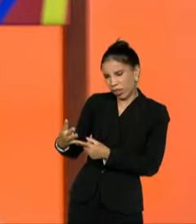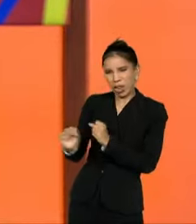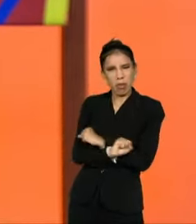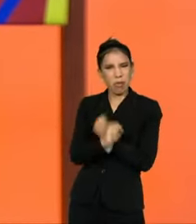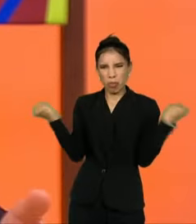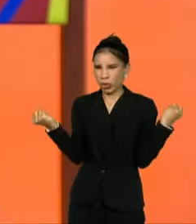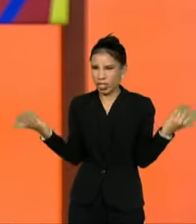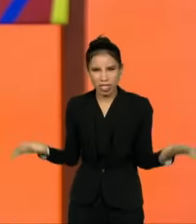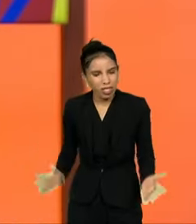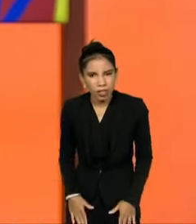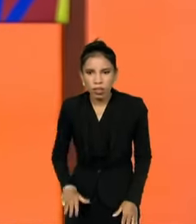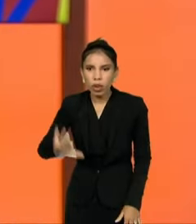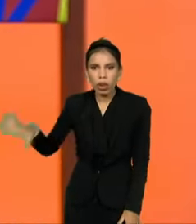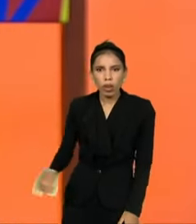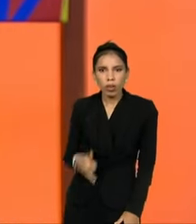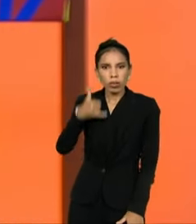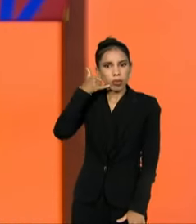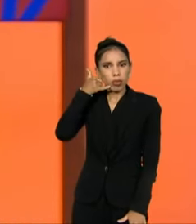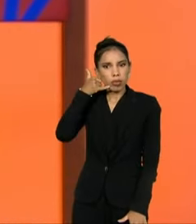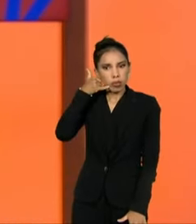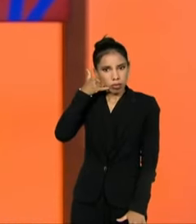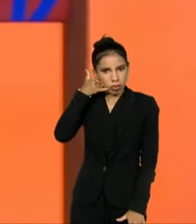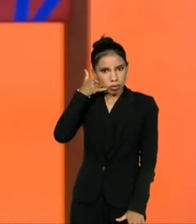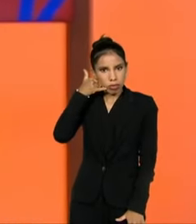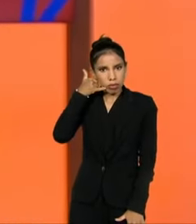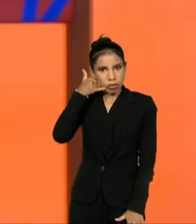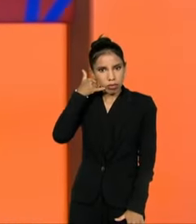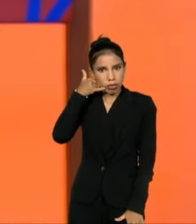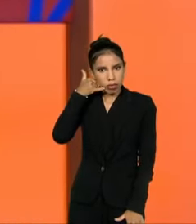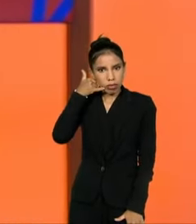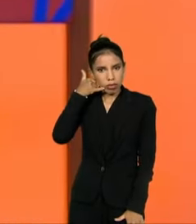né? Aí eu peguei o telefone, era a notícia